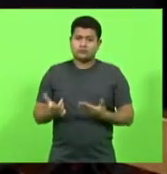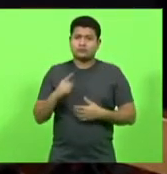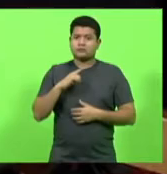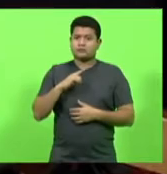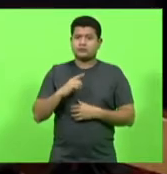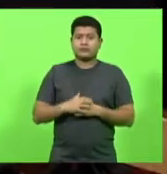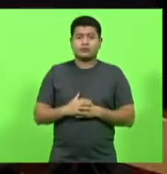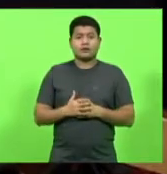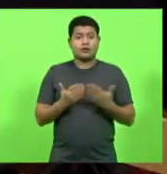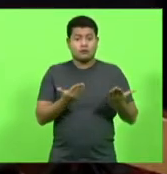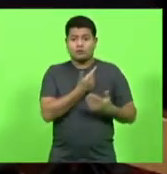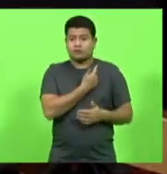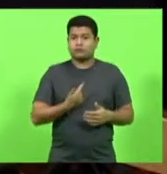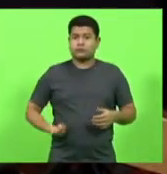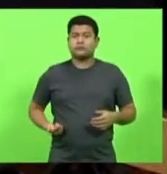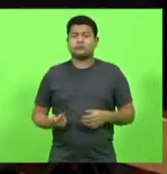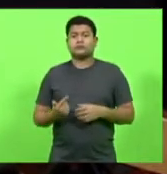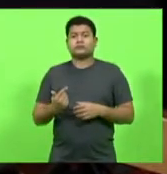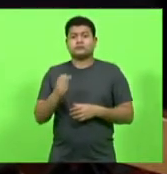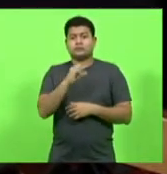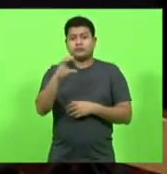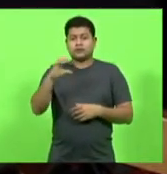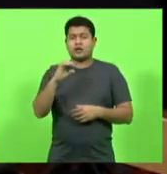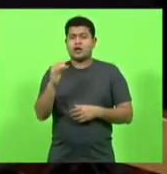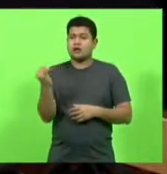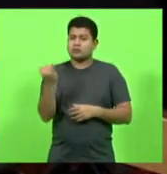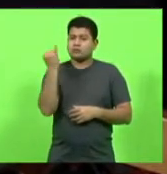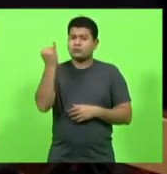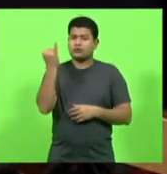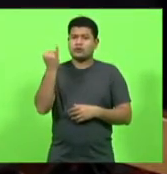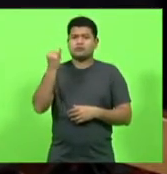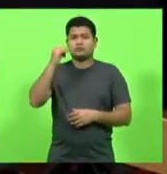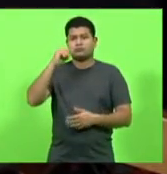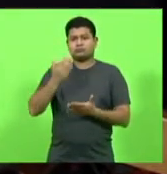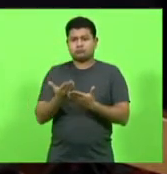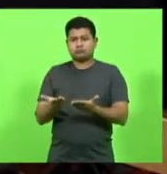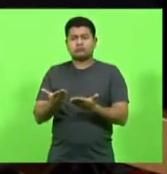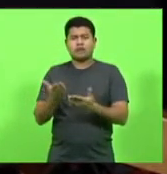com isso, um importante gesto